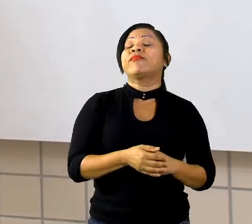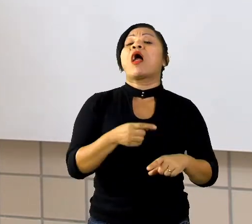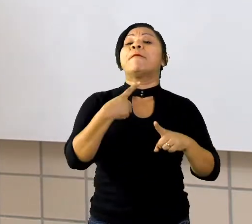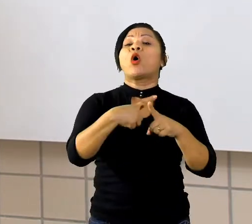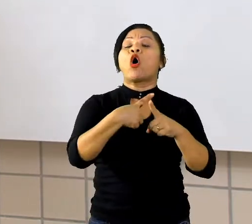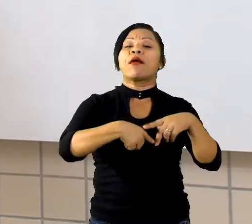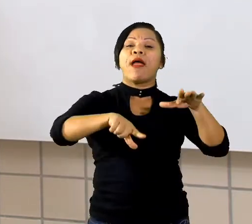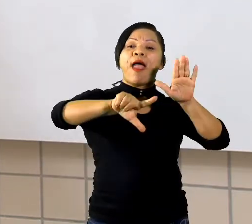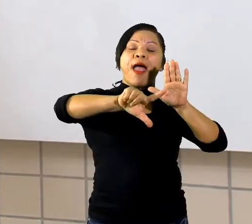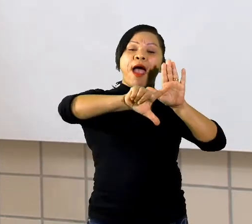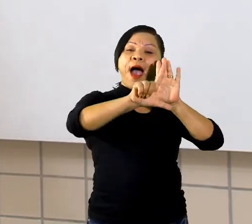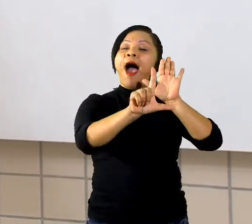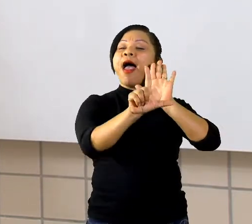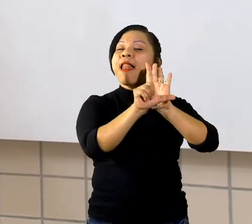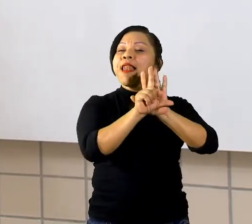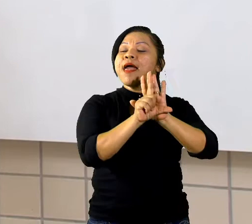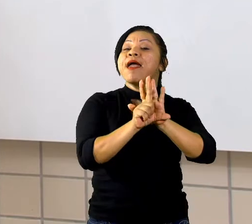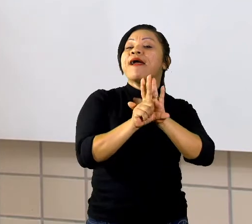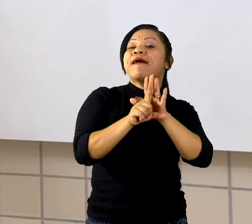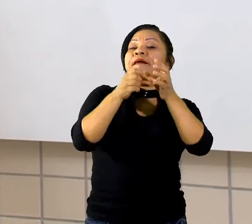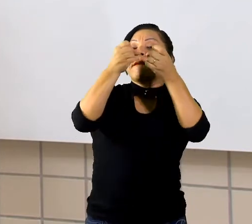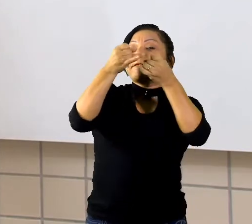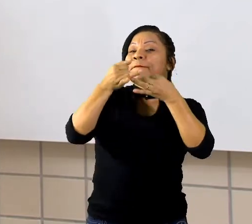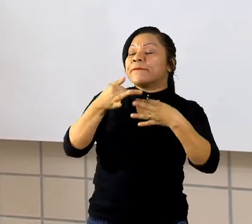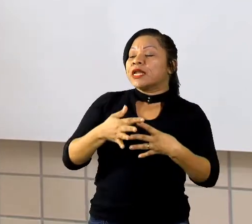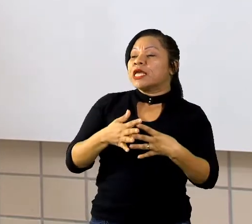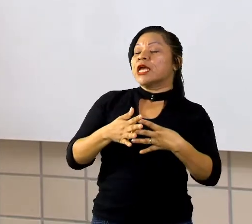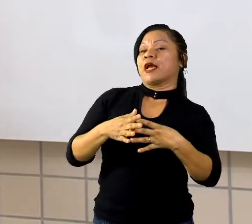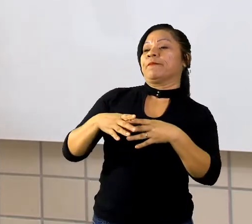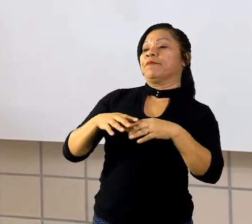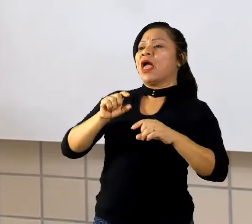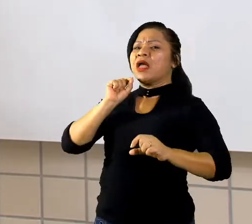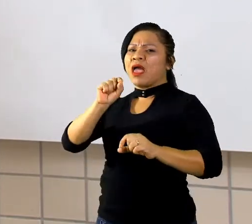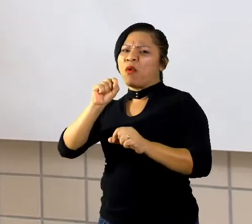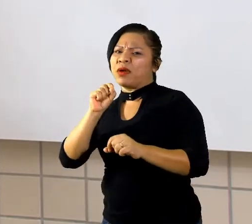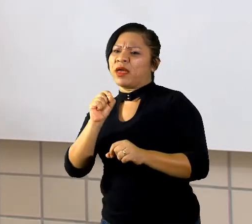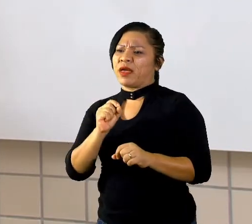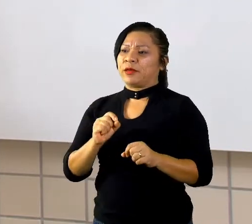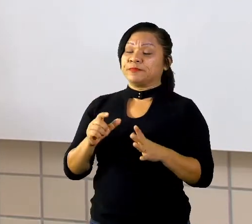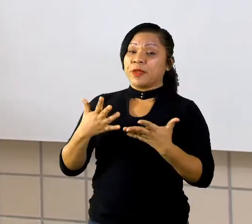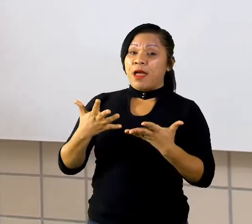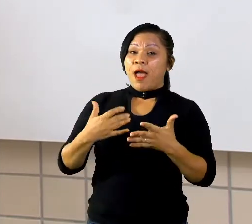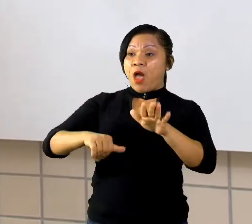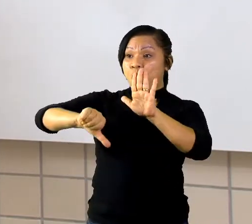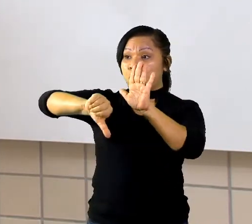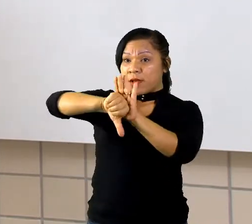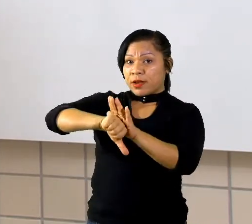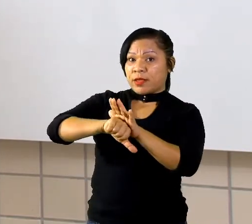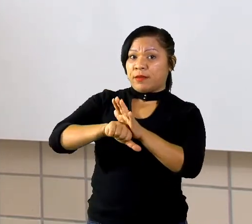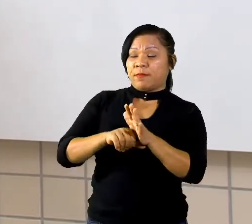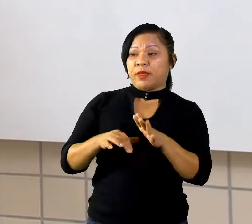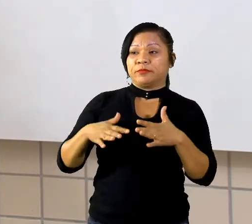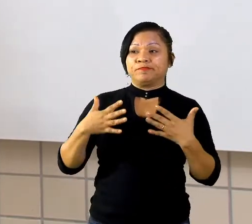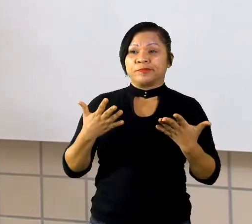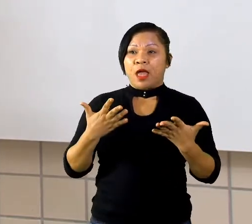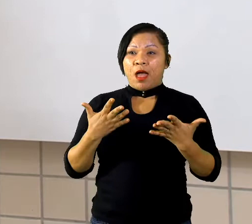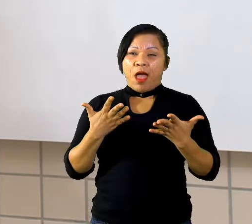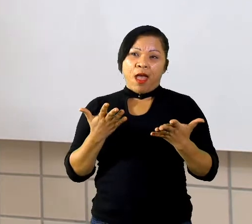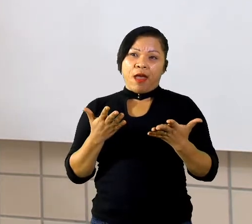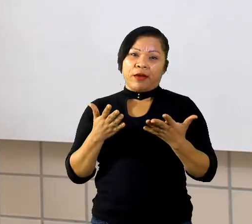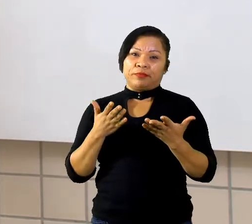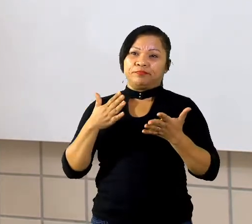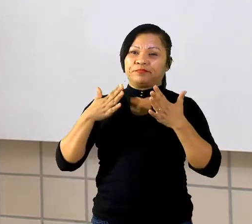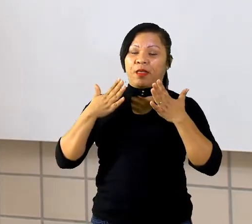chamado crime passivo. Existe o crime ativo, aquele que vai e promete para você alguma coisa, e existe o